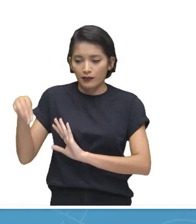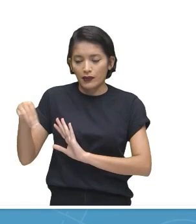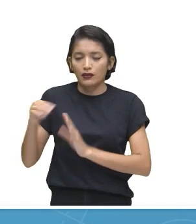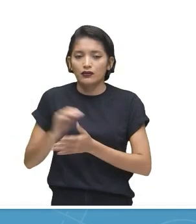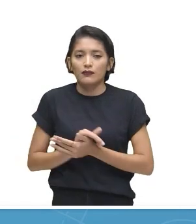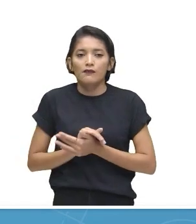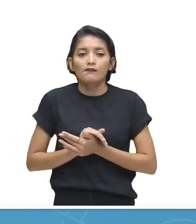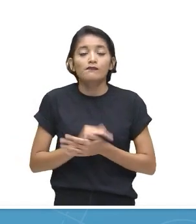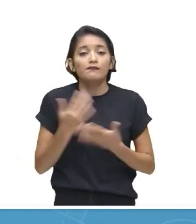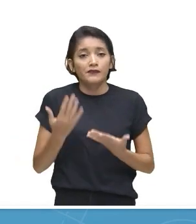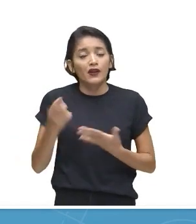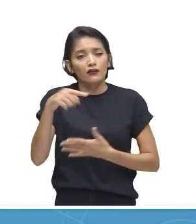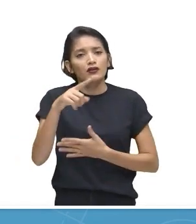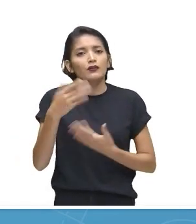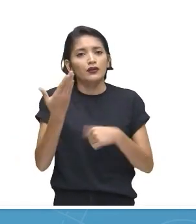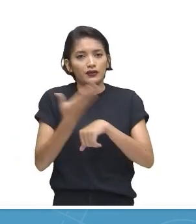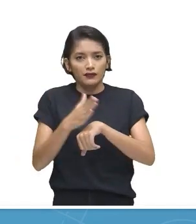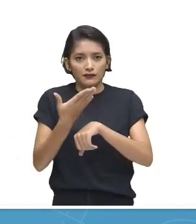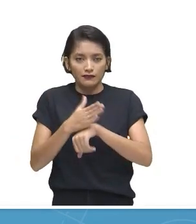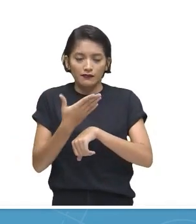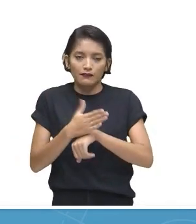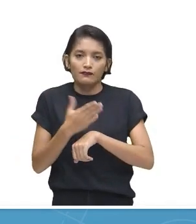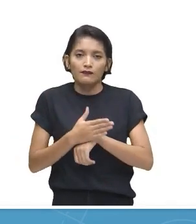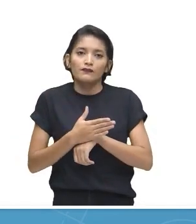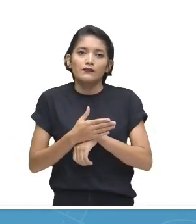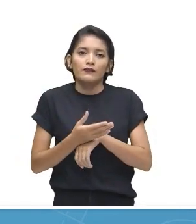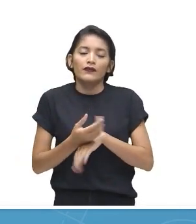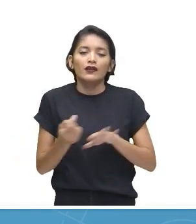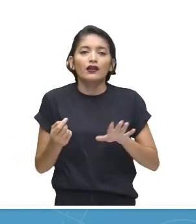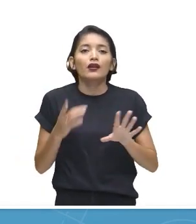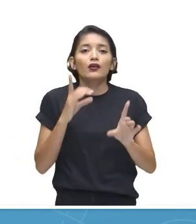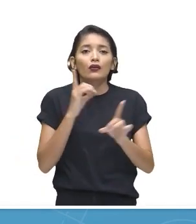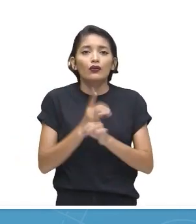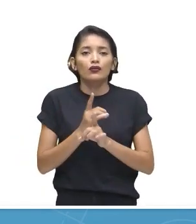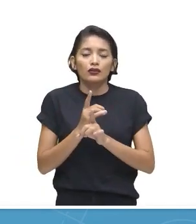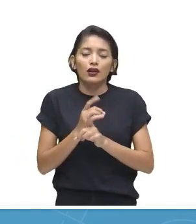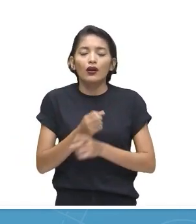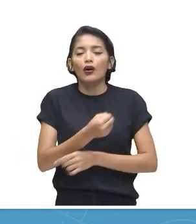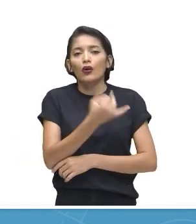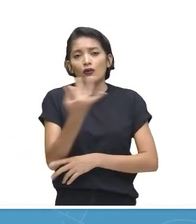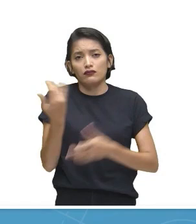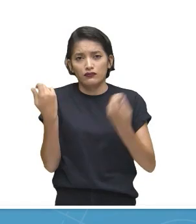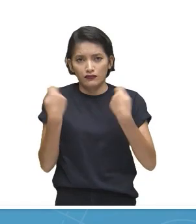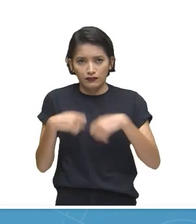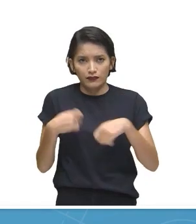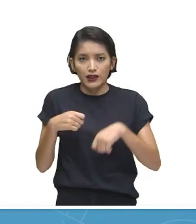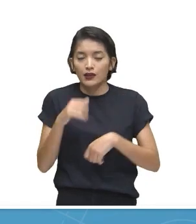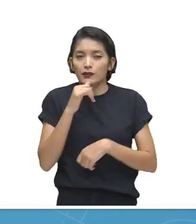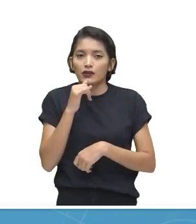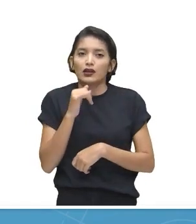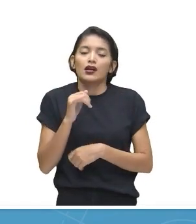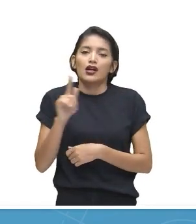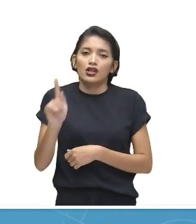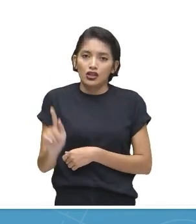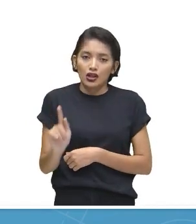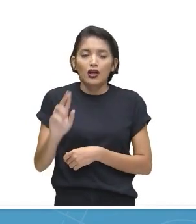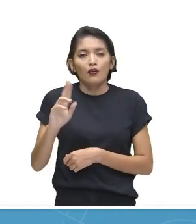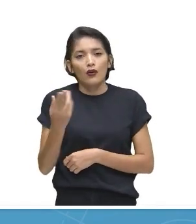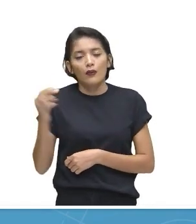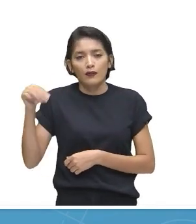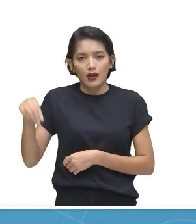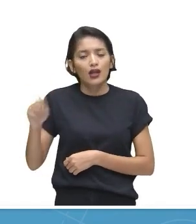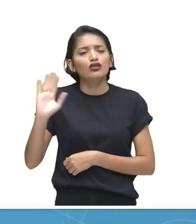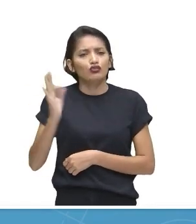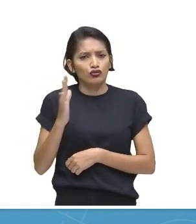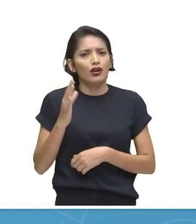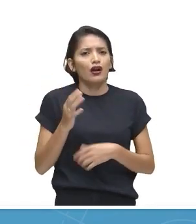E aí, você pode praticar, aplicar aquela fórmula e encontrar quanto você está precisando, seja em gramas, metros, né, centímetros, como a gente